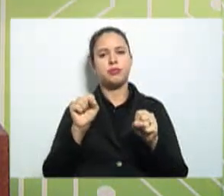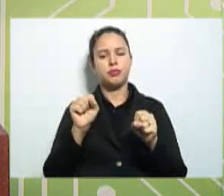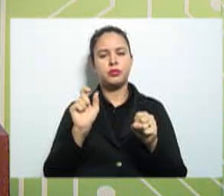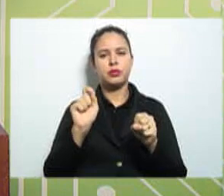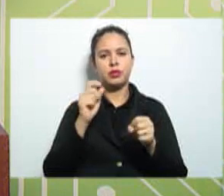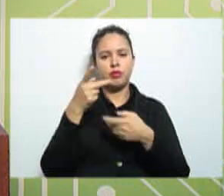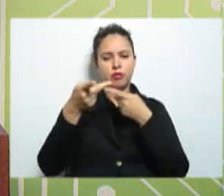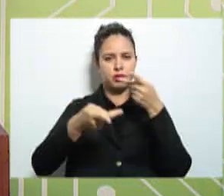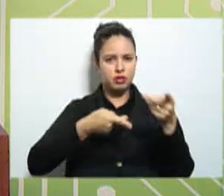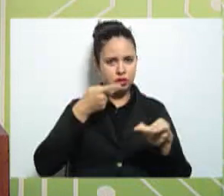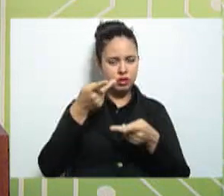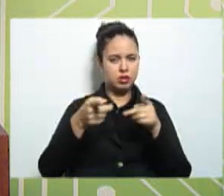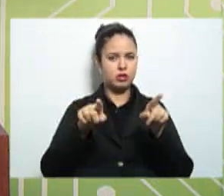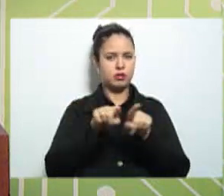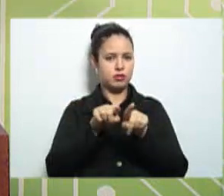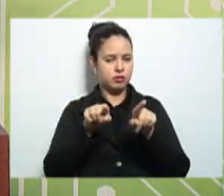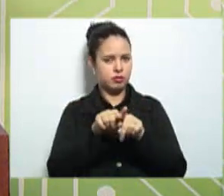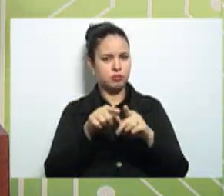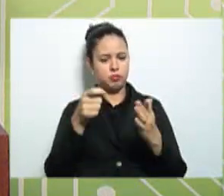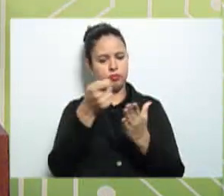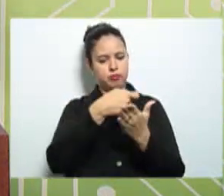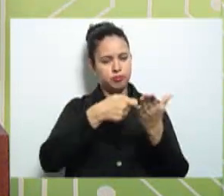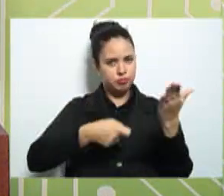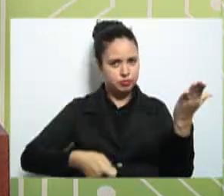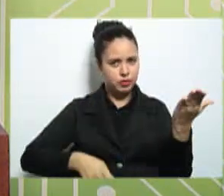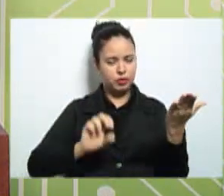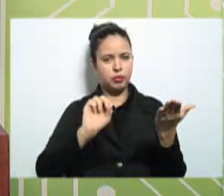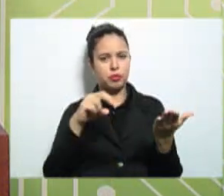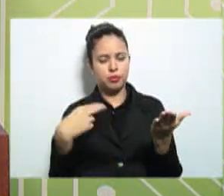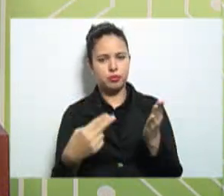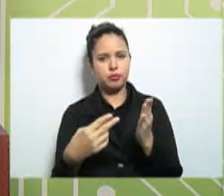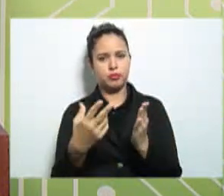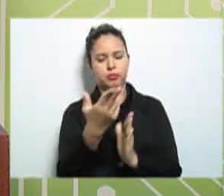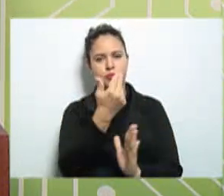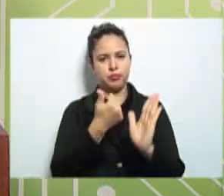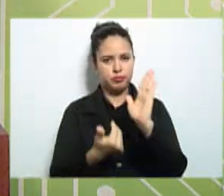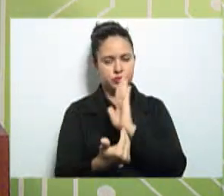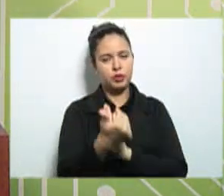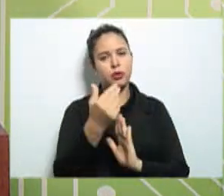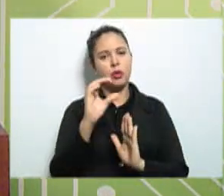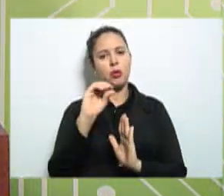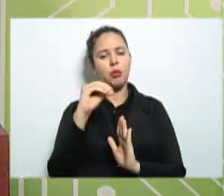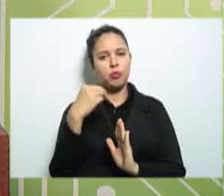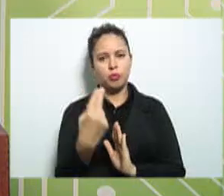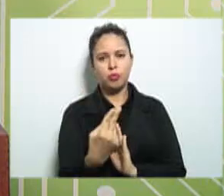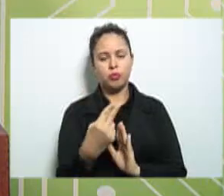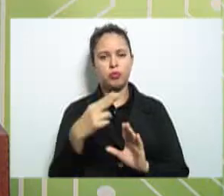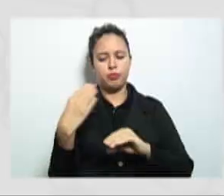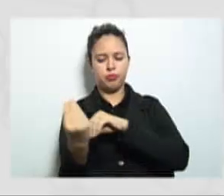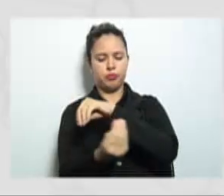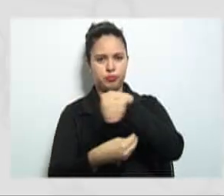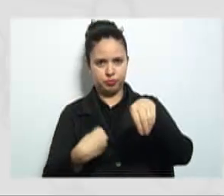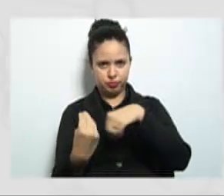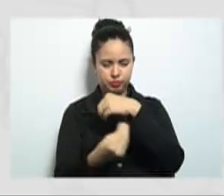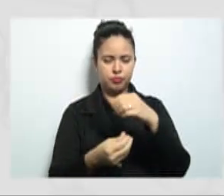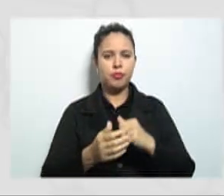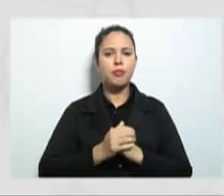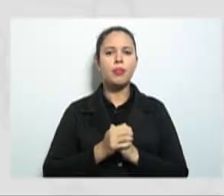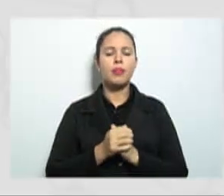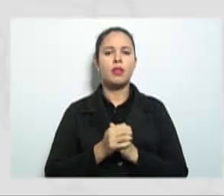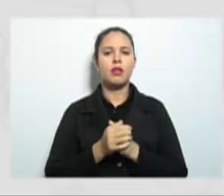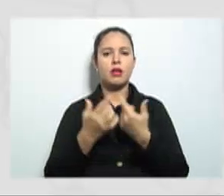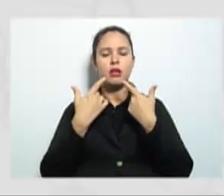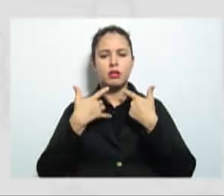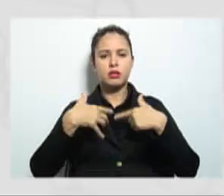linguagem verbal, da linguagem não verbal ou ainda da linguagem mista. Então, o que seria a linguagem verbal?